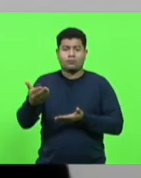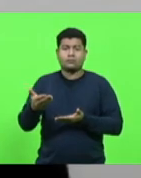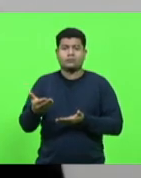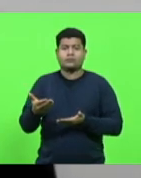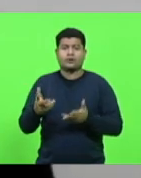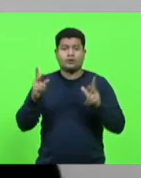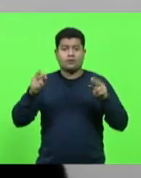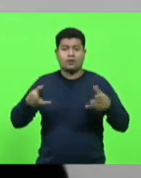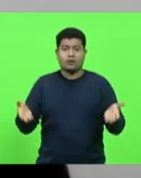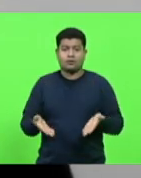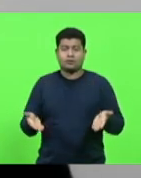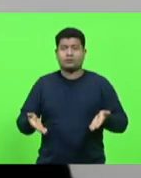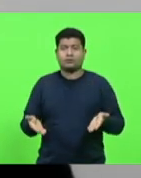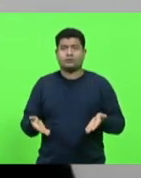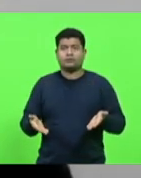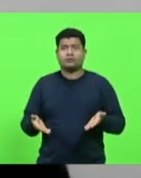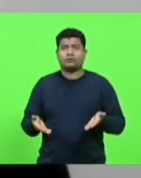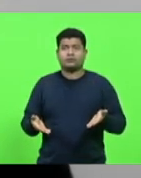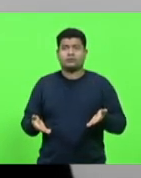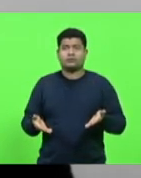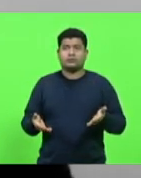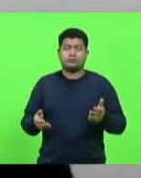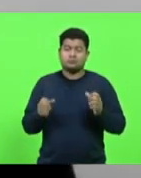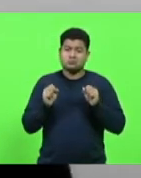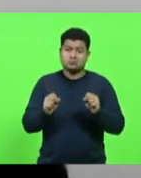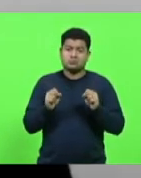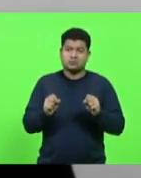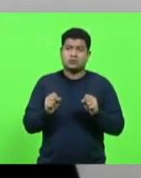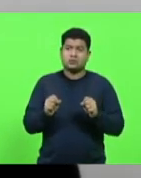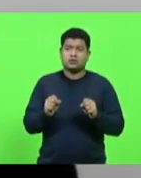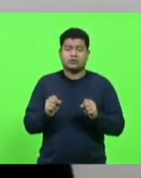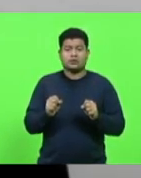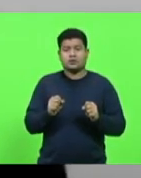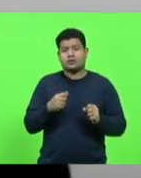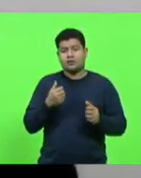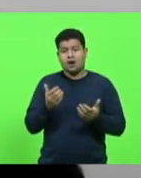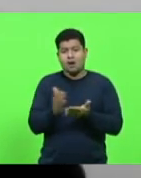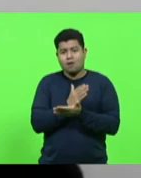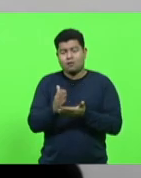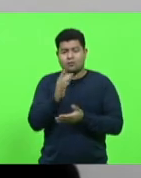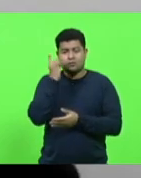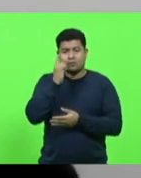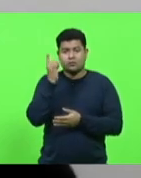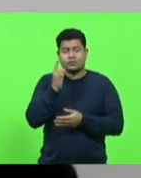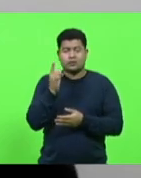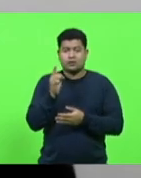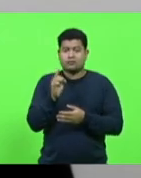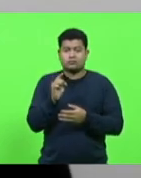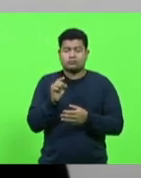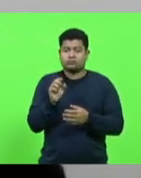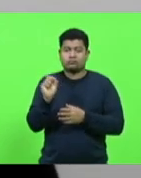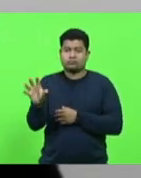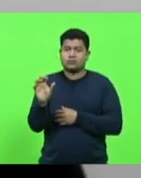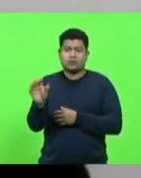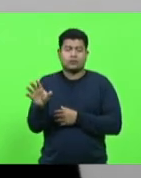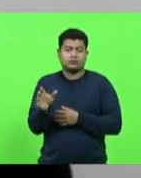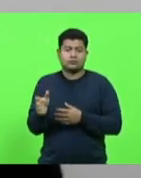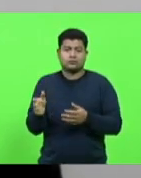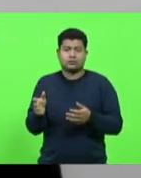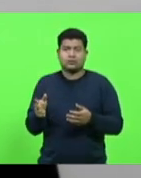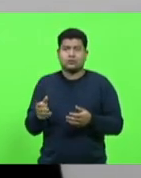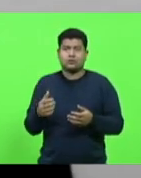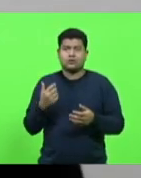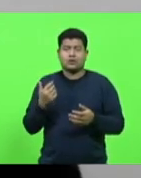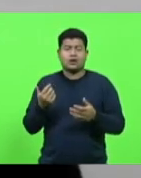essa, se constata que saiu o número de deputados que não mais permitiu